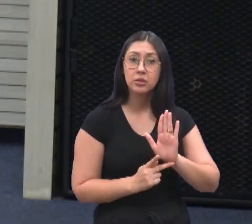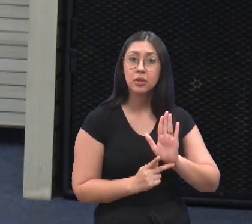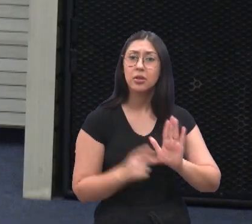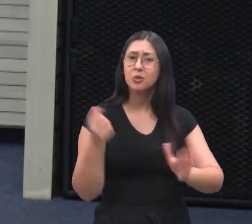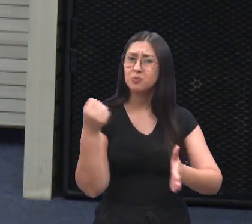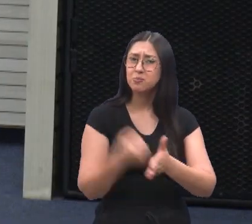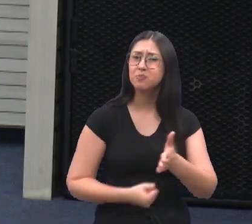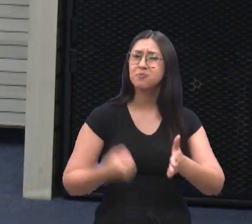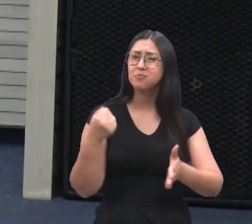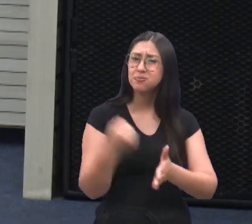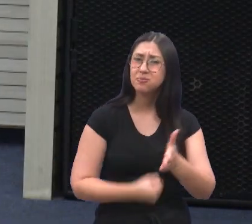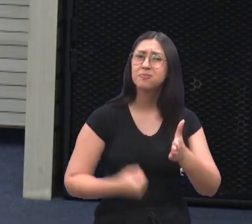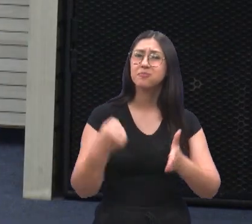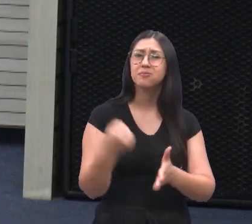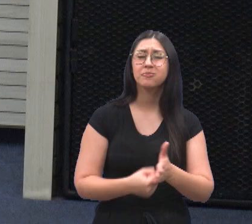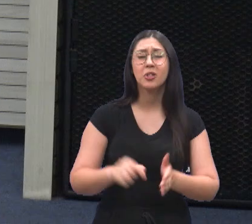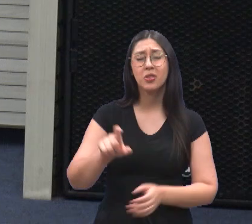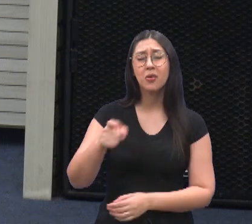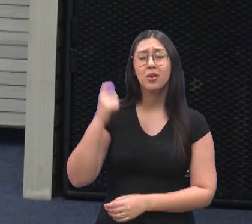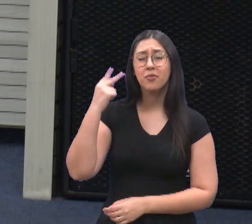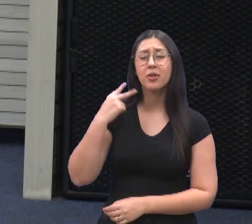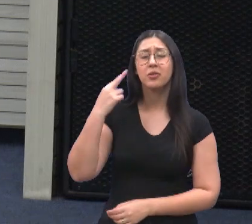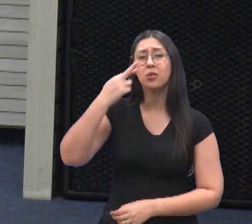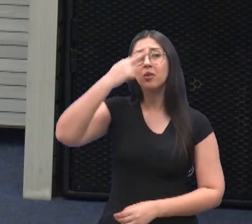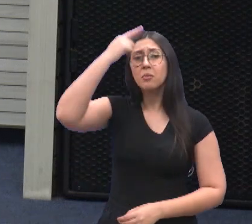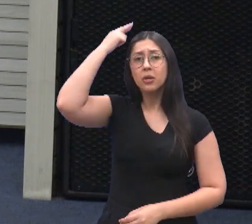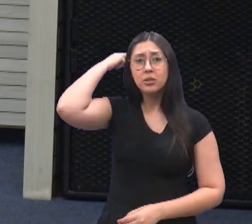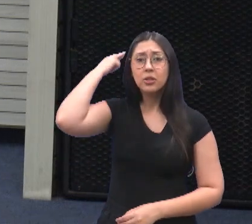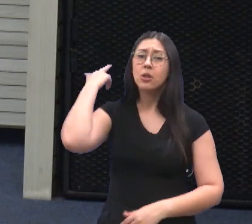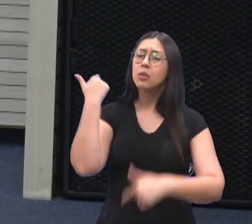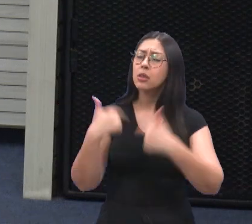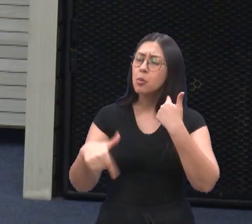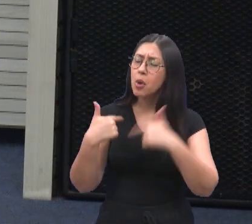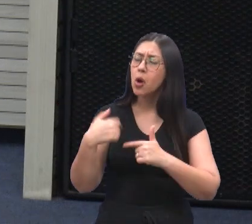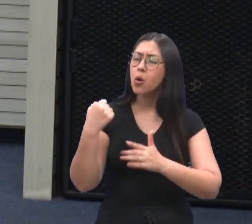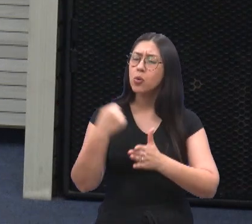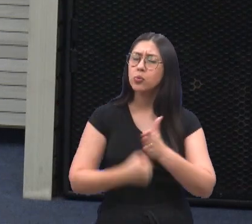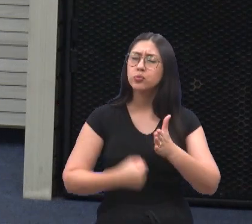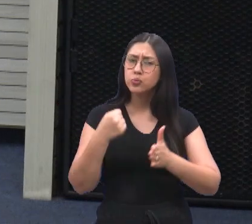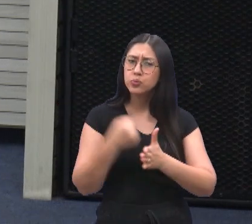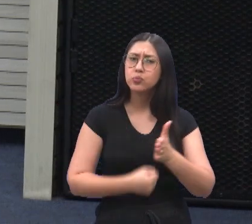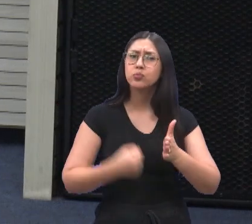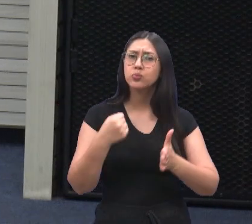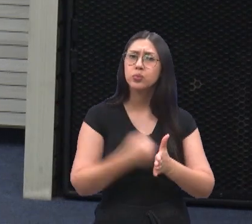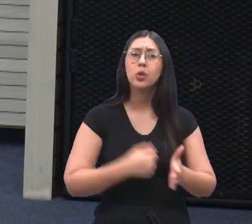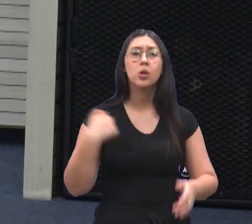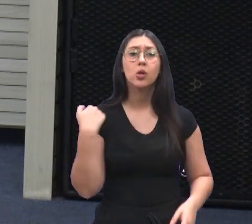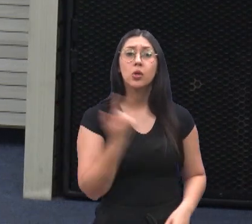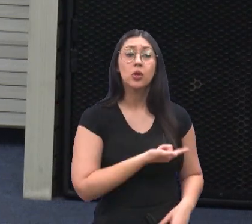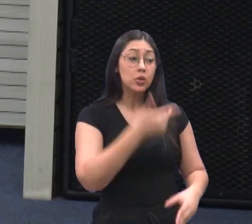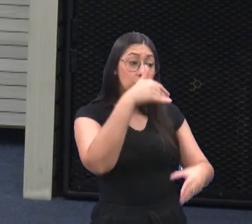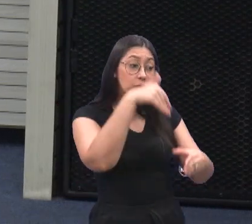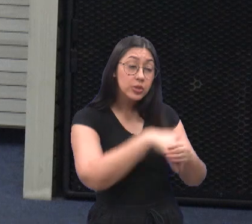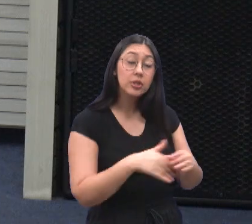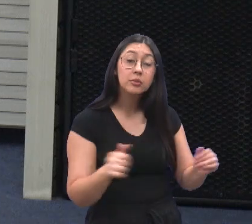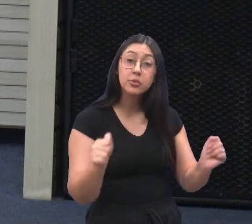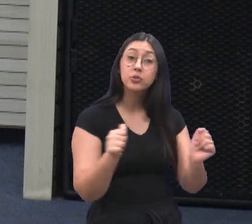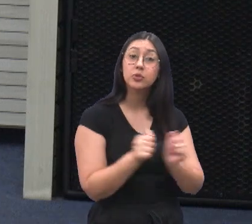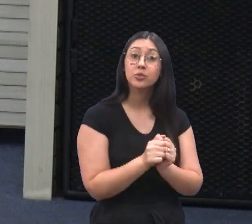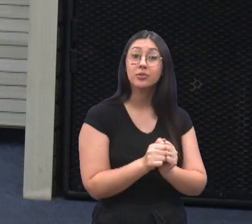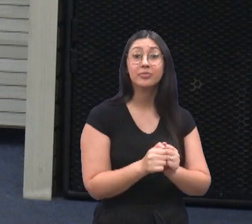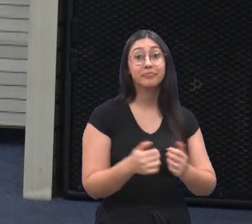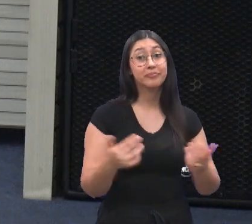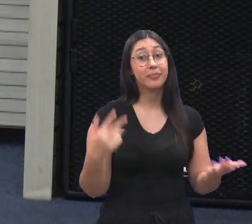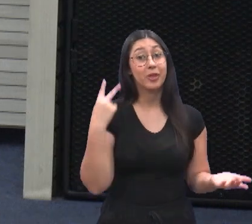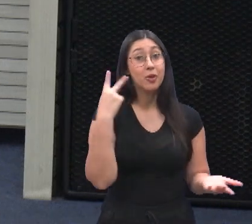muito grande do ex-vereador Robertinho, trabalhou muito, batalhou no final do ano, nós votamos a favor desse projeto, e os vereadores